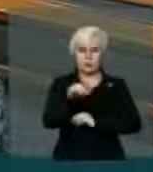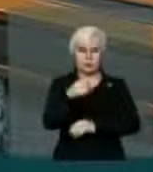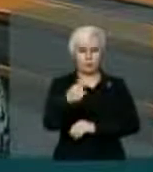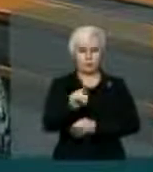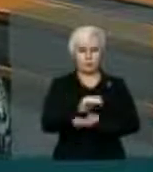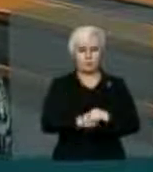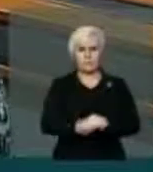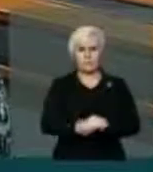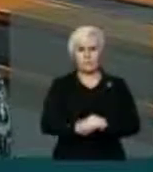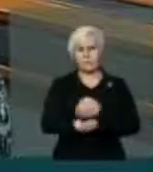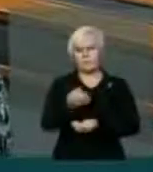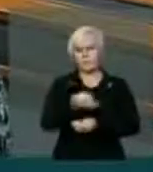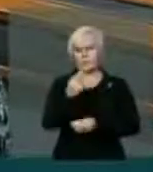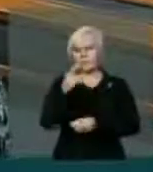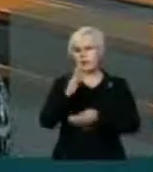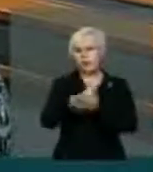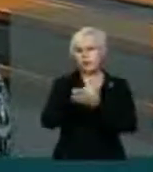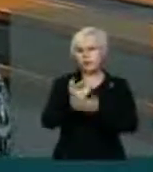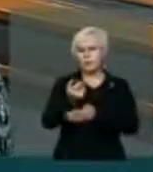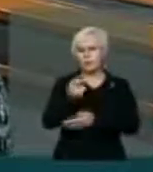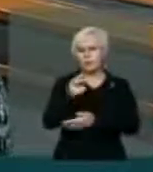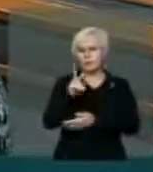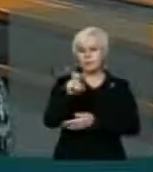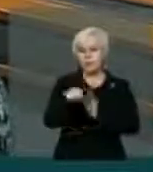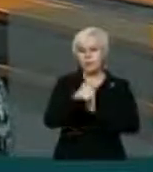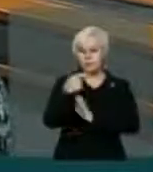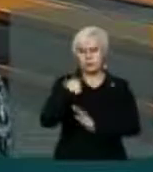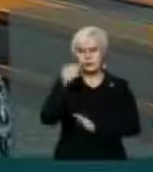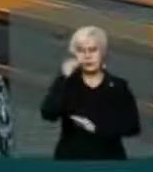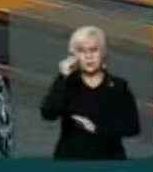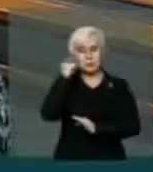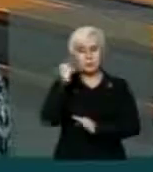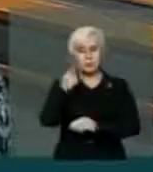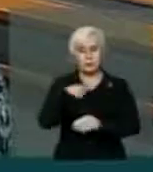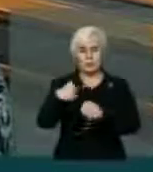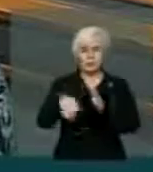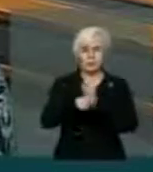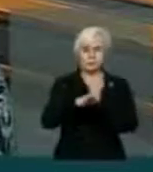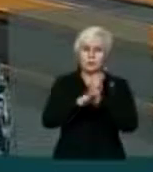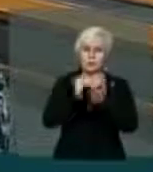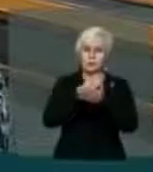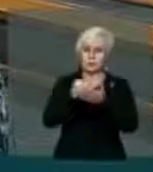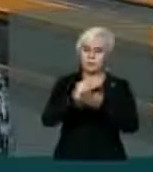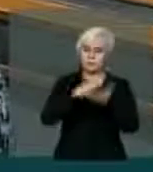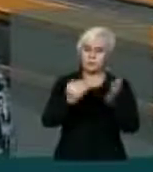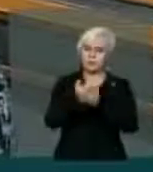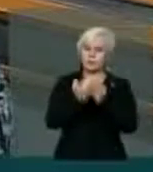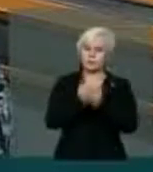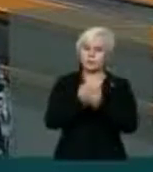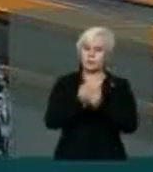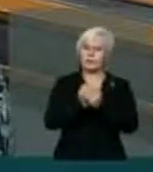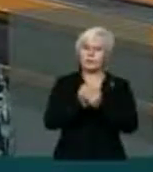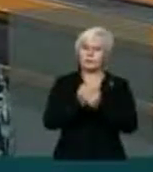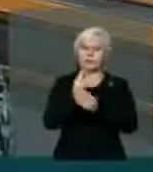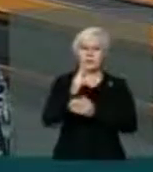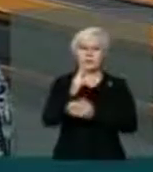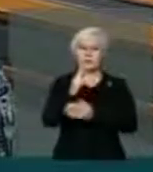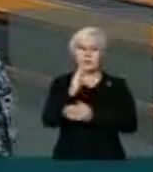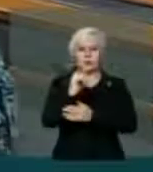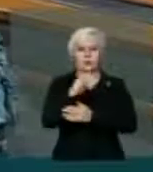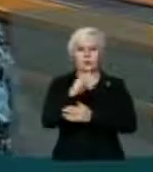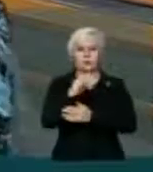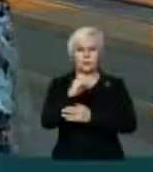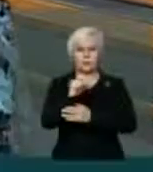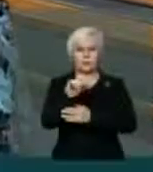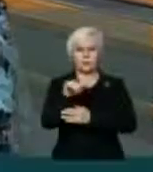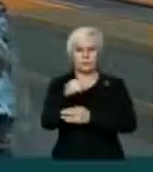Eu tentei algumas vezes, quando chegaram processos de renovação de concessão das cabeças de rede. Né?